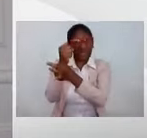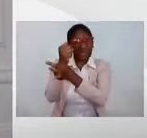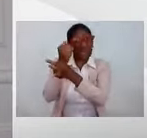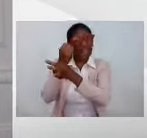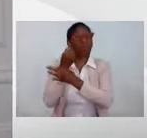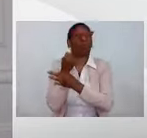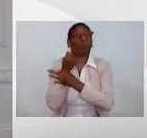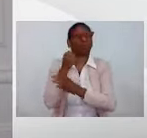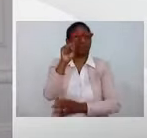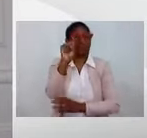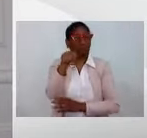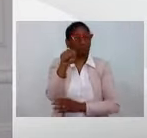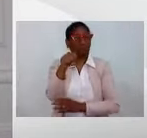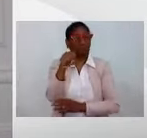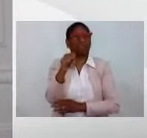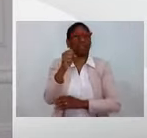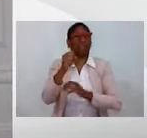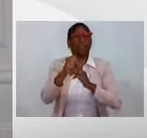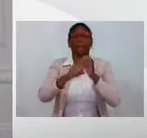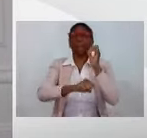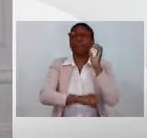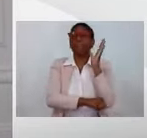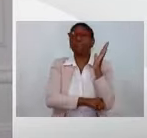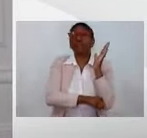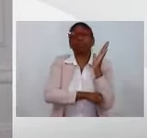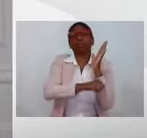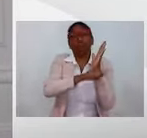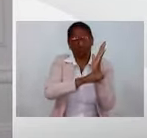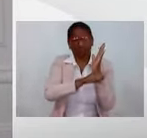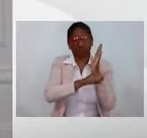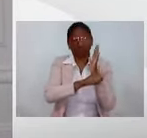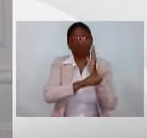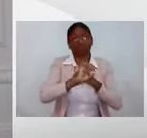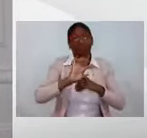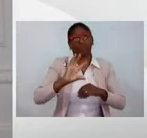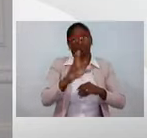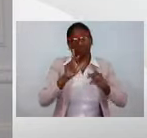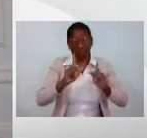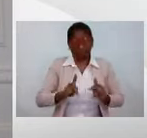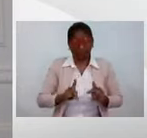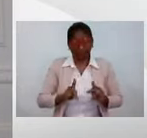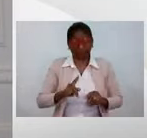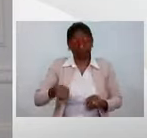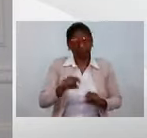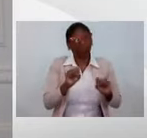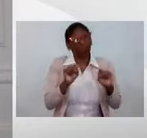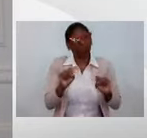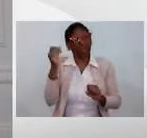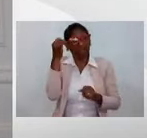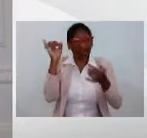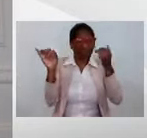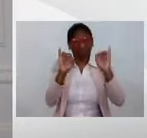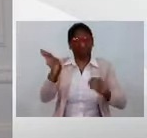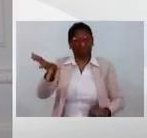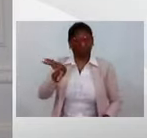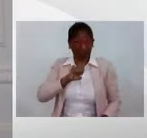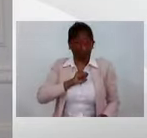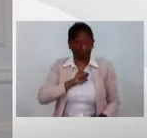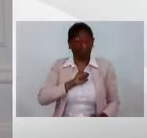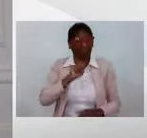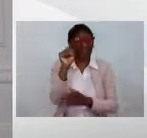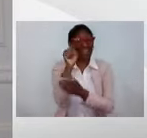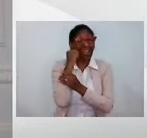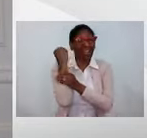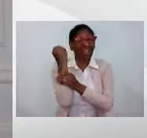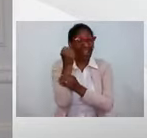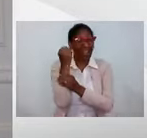substancial reforço na imunidade para as pessoas, para que a gente possa evitar casos mais